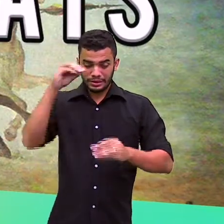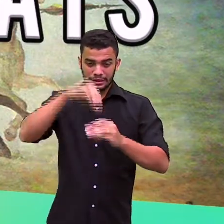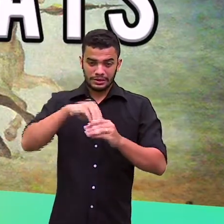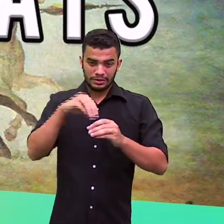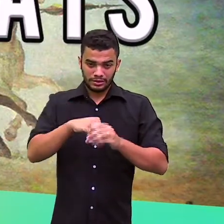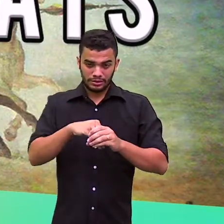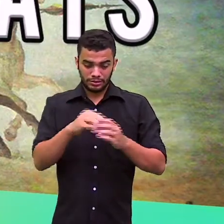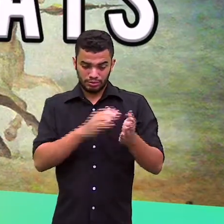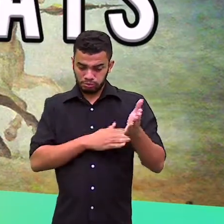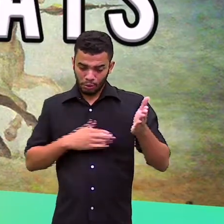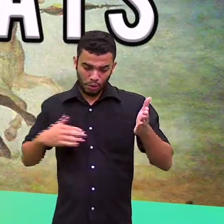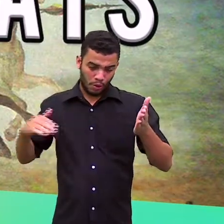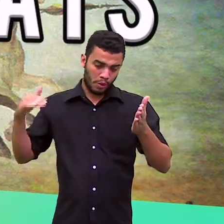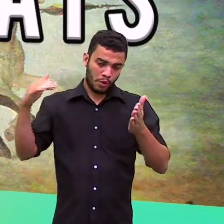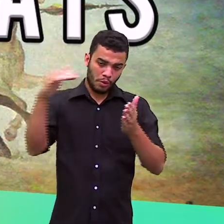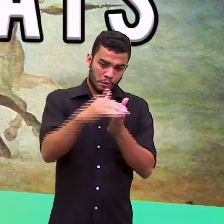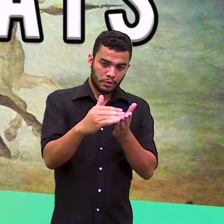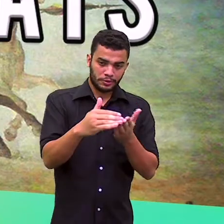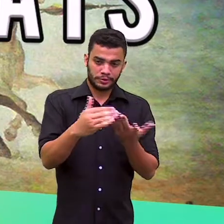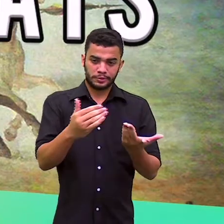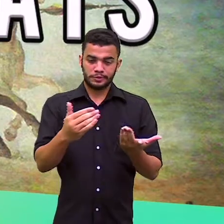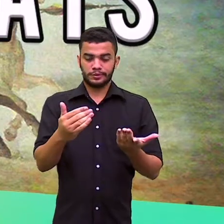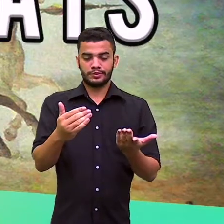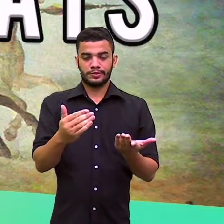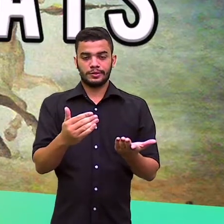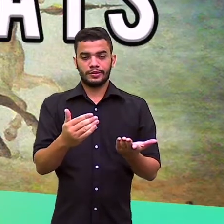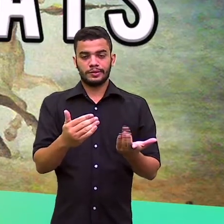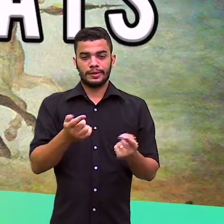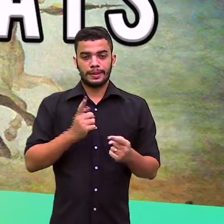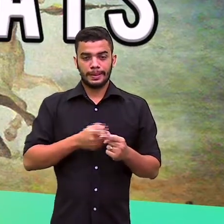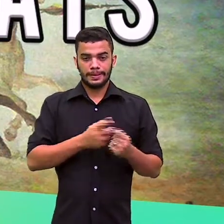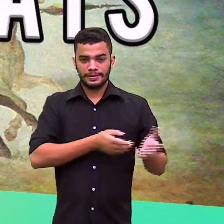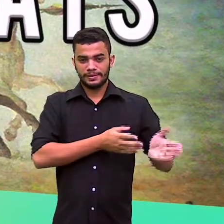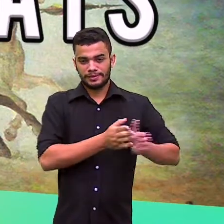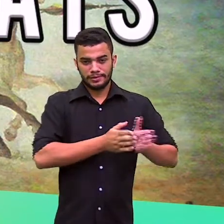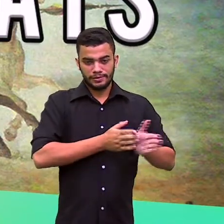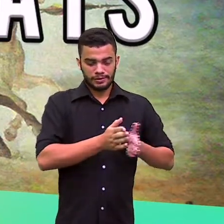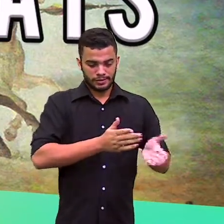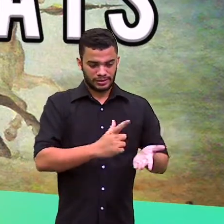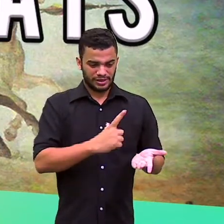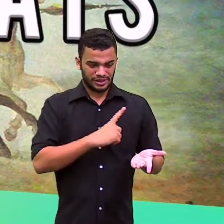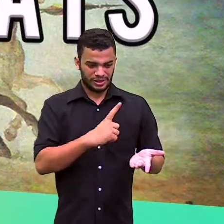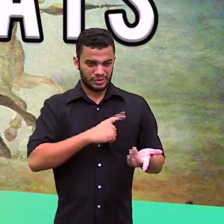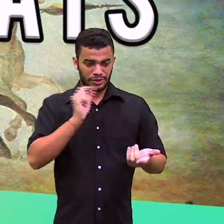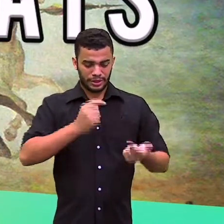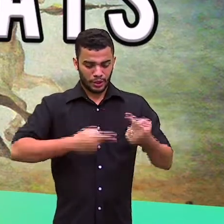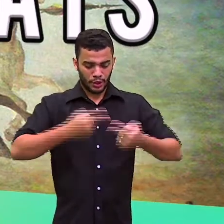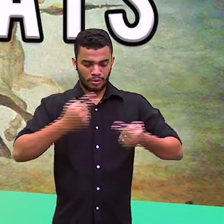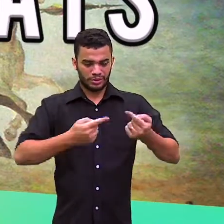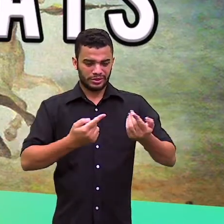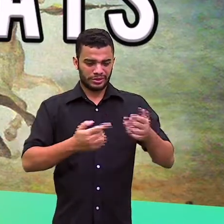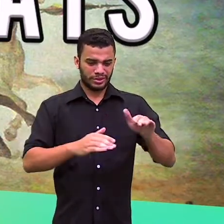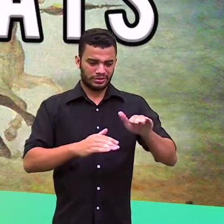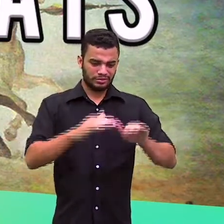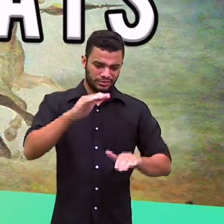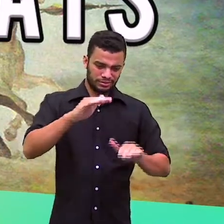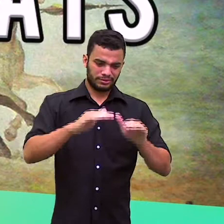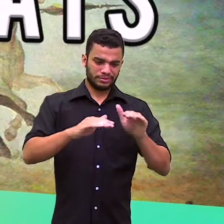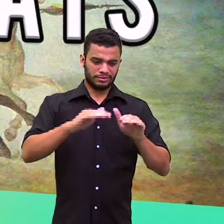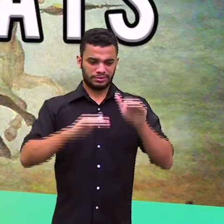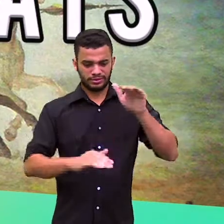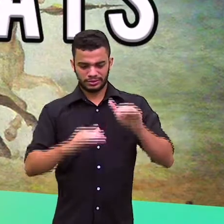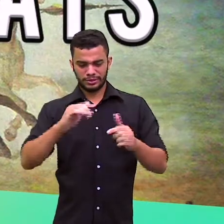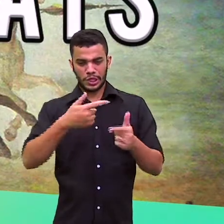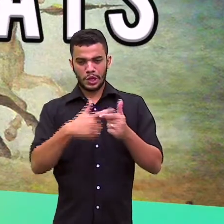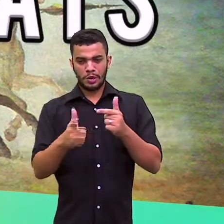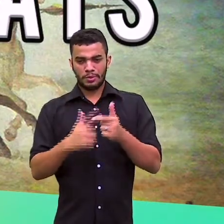durante o período regencial. Foi uma época marcada pela instabilidade política e a falta de um